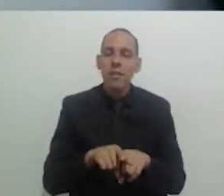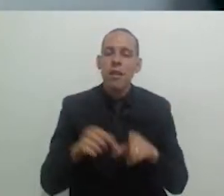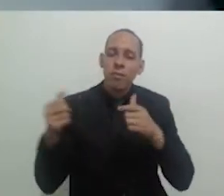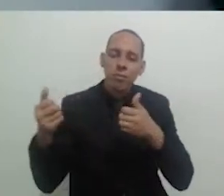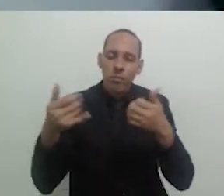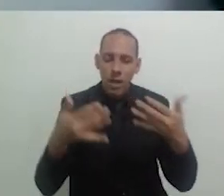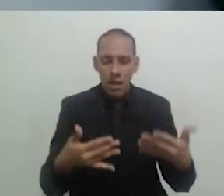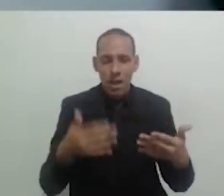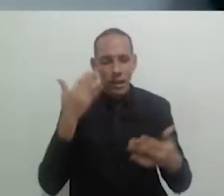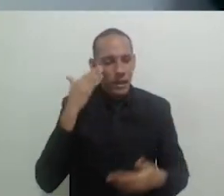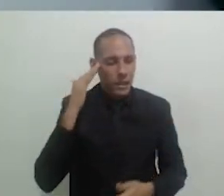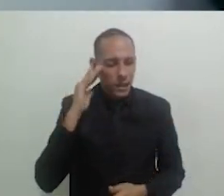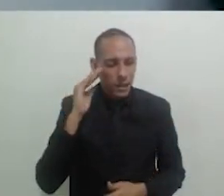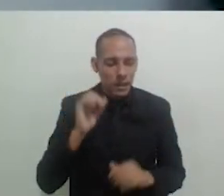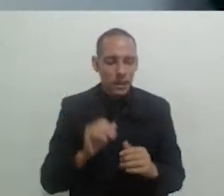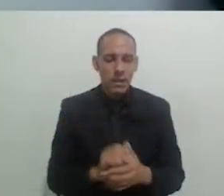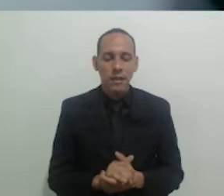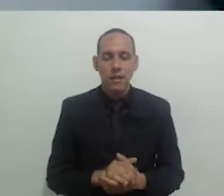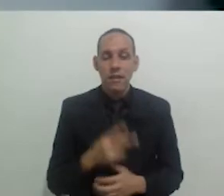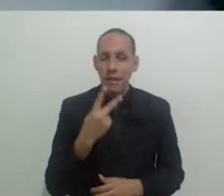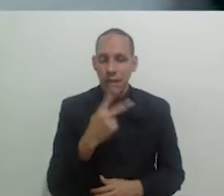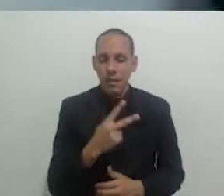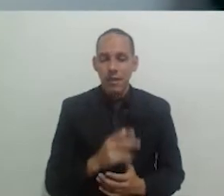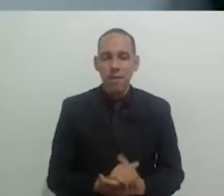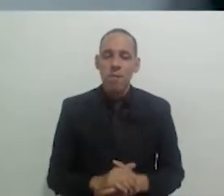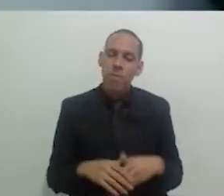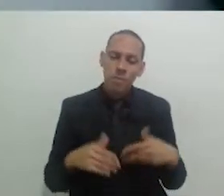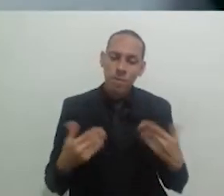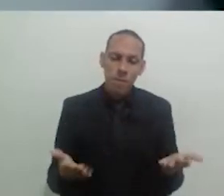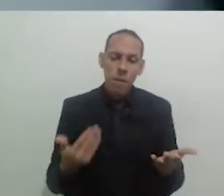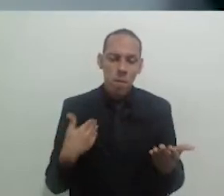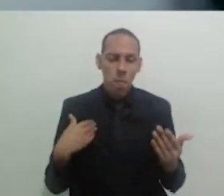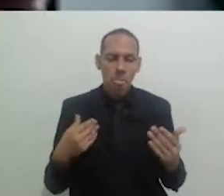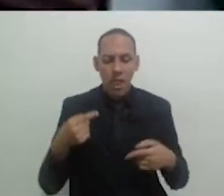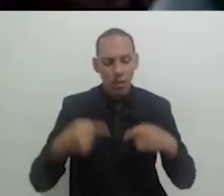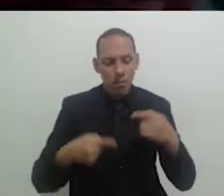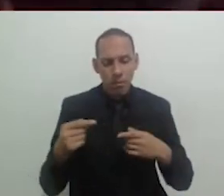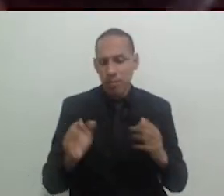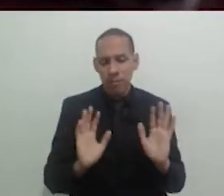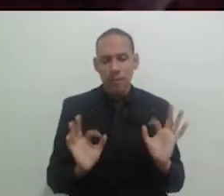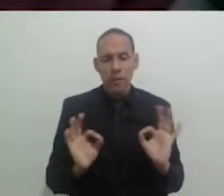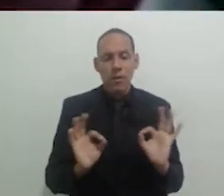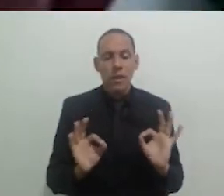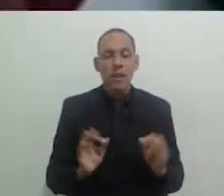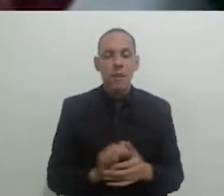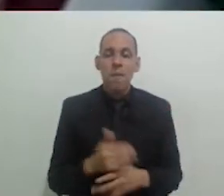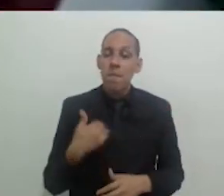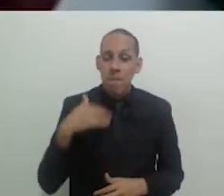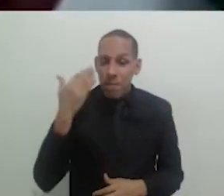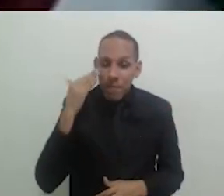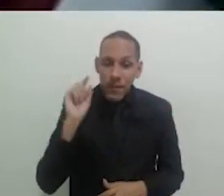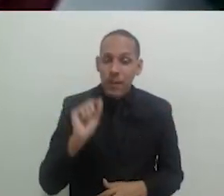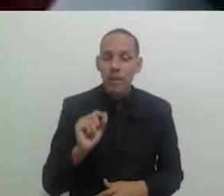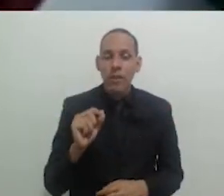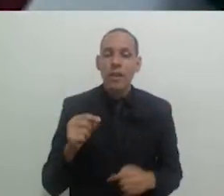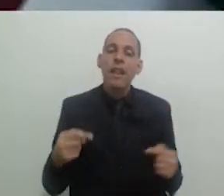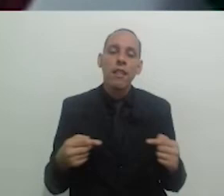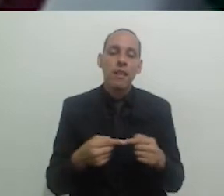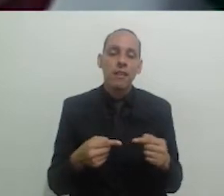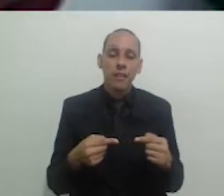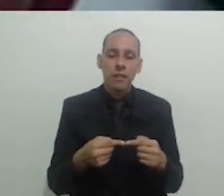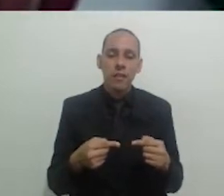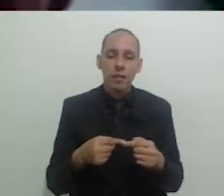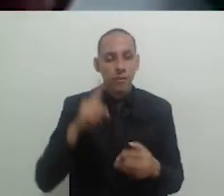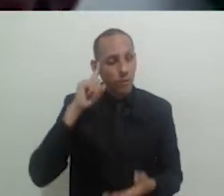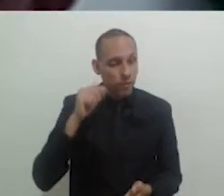entendimento lógico dele. E aí eu não discuto mais, eu só estou a dizer que meu entendimento é decorrente dessa decisão